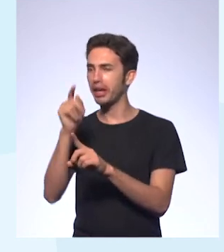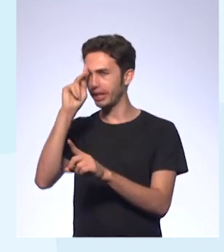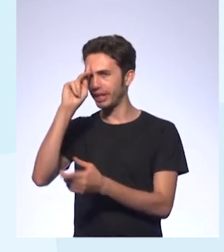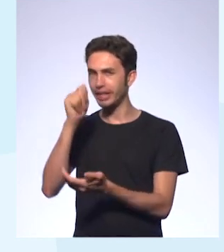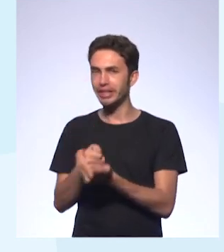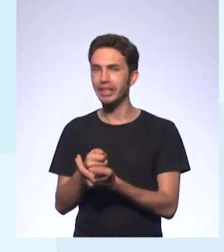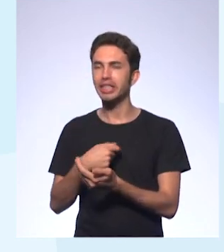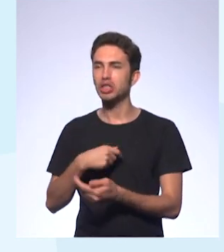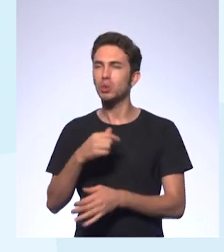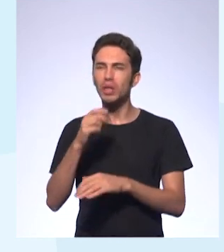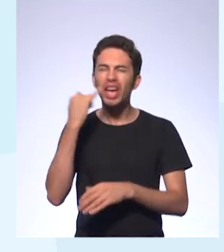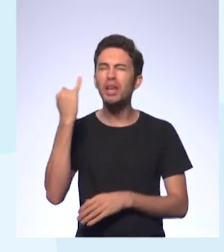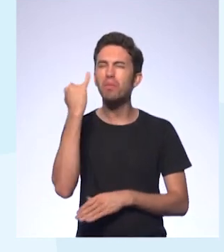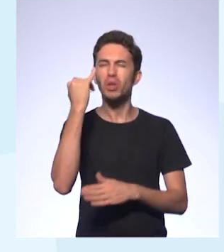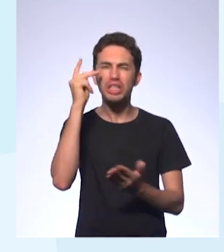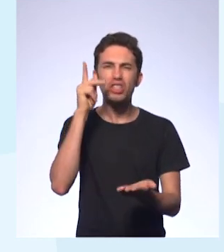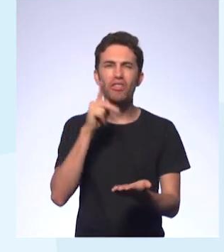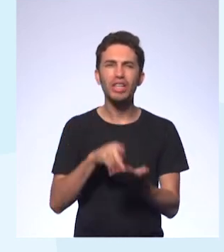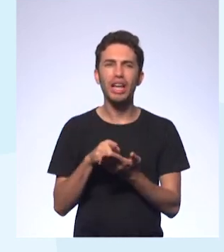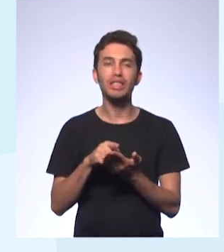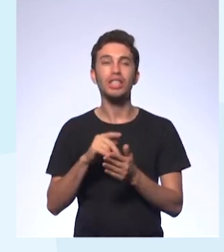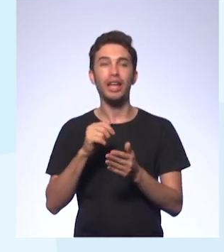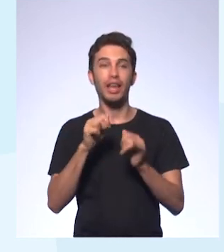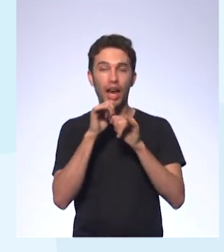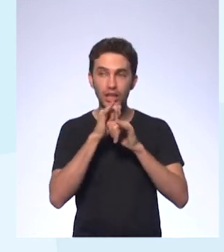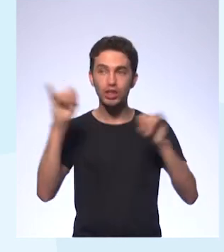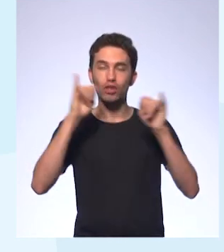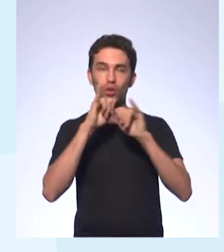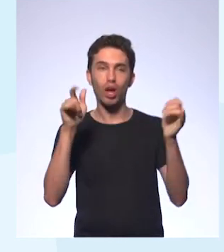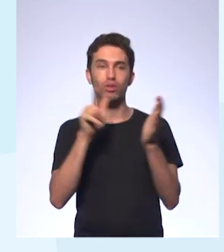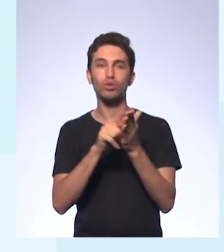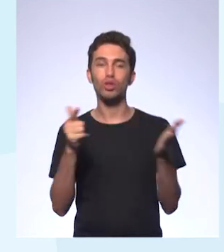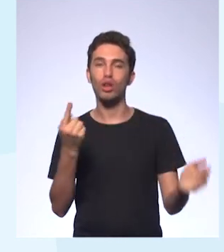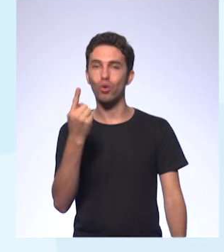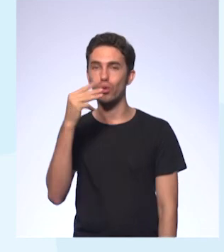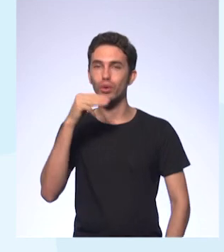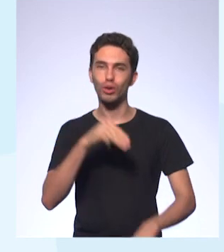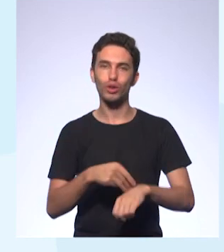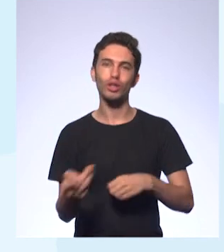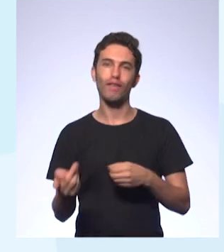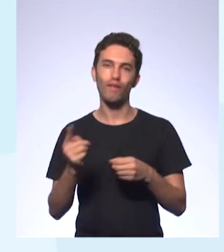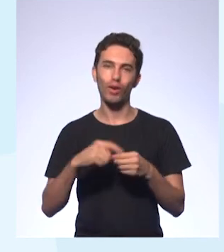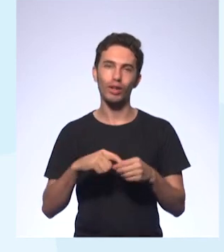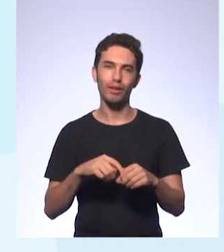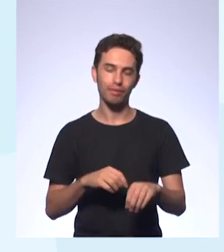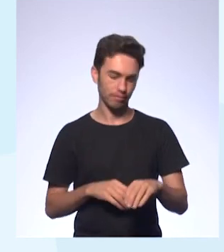ser divulgado como notícia nos jornais? 1 minuto e a gente já volta.